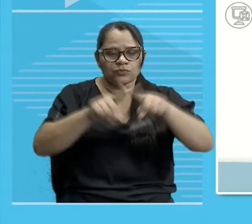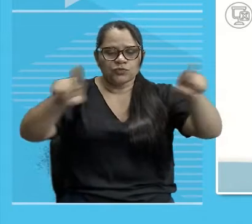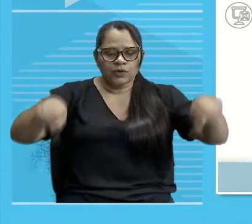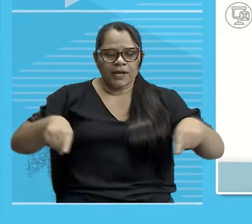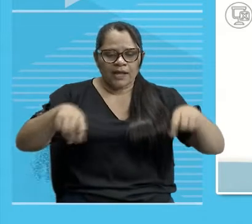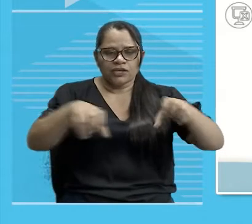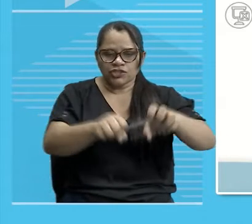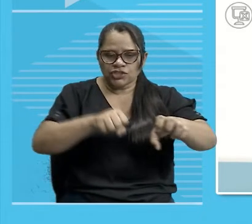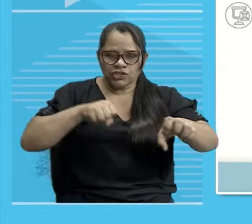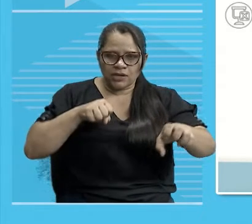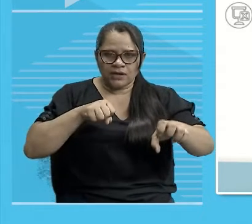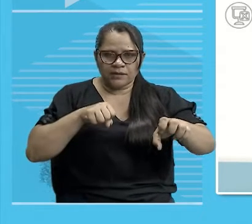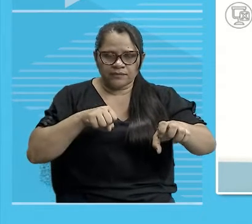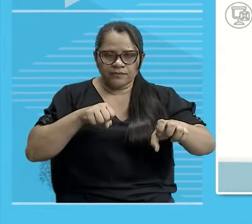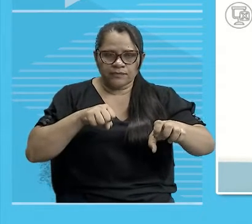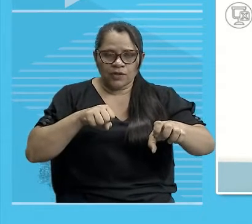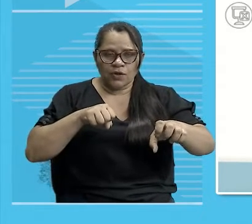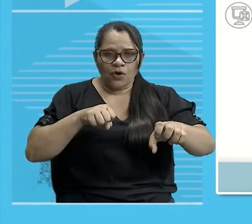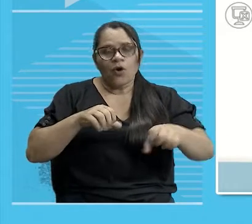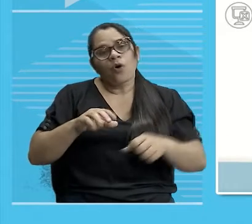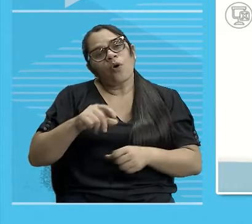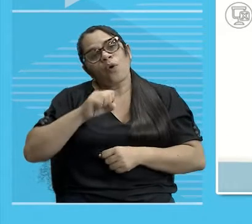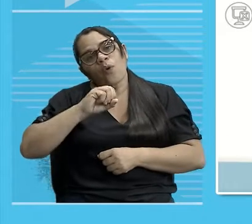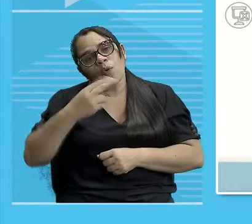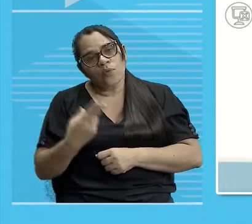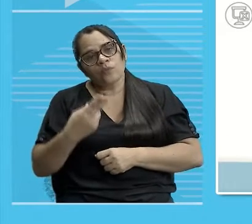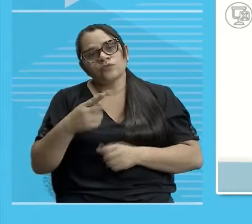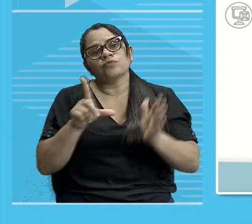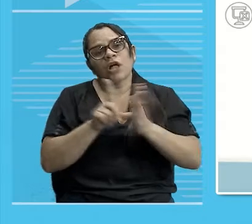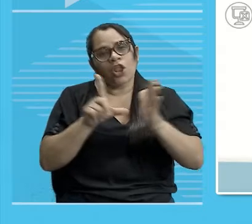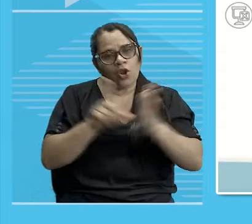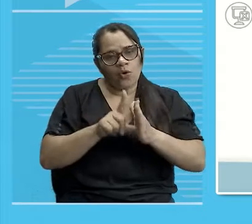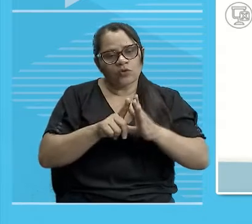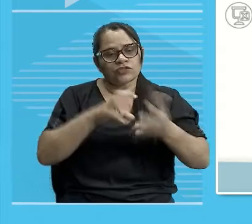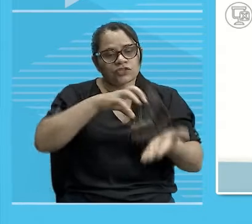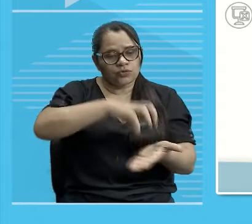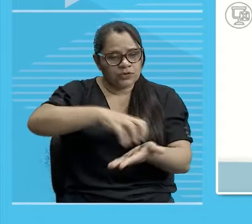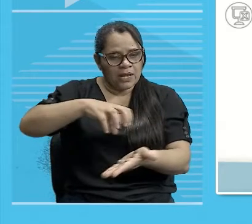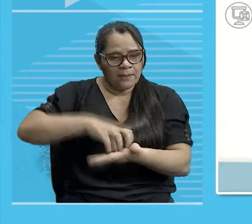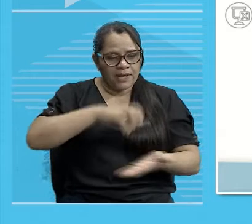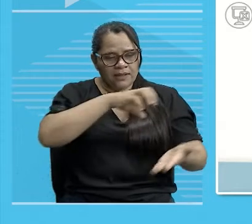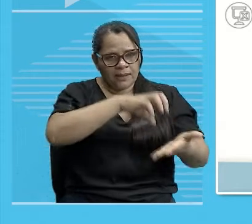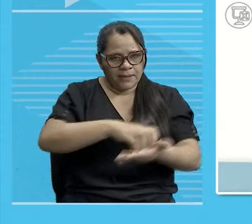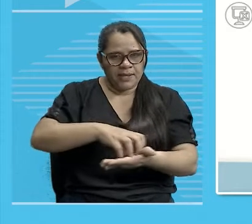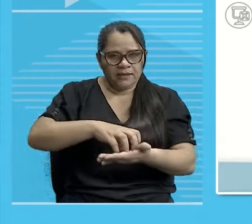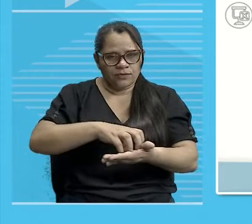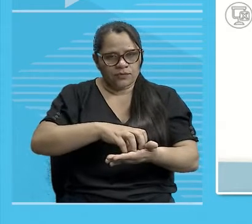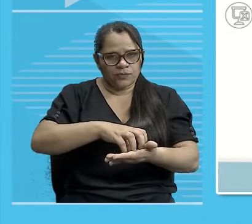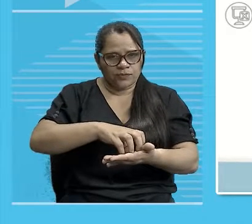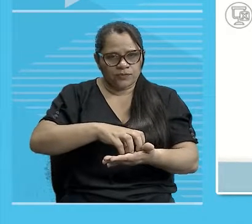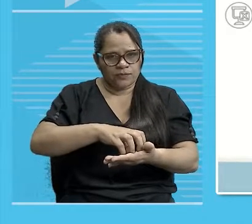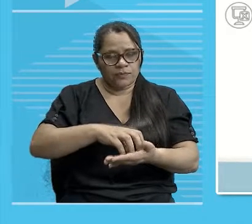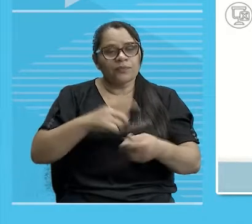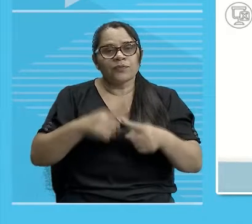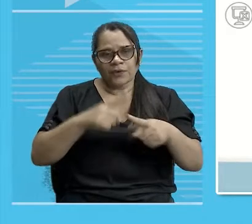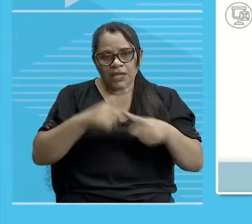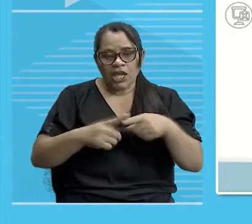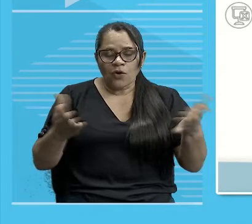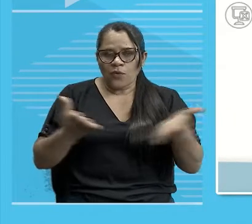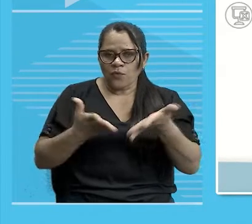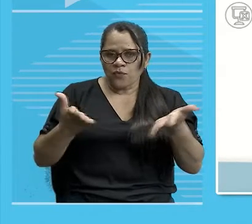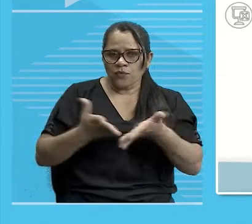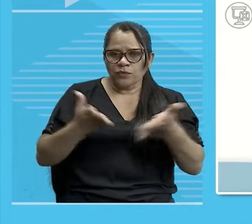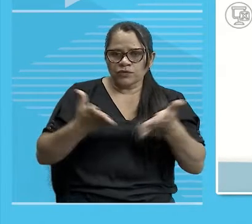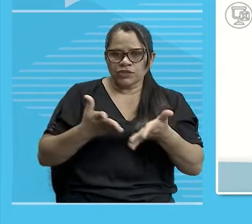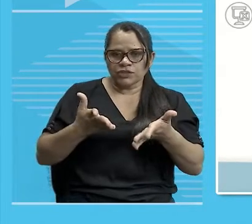de uma loja de departamento é uma profissão que já está agonizando porque o que nós temos hoje